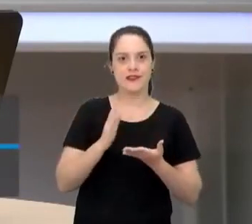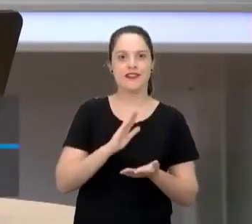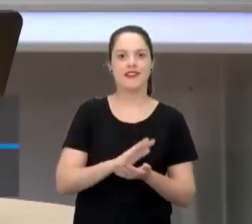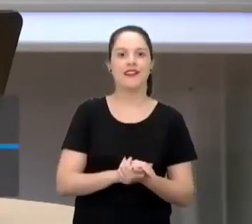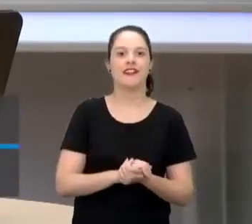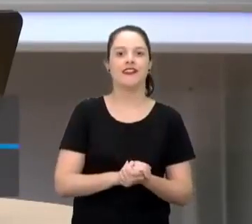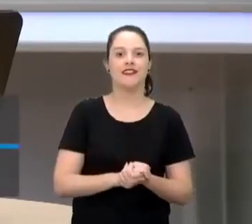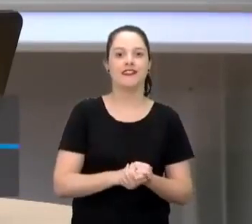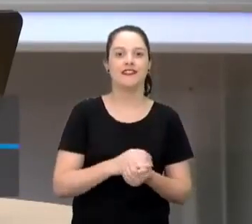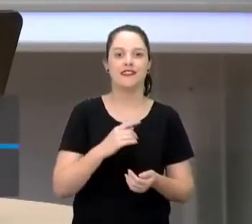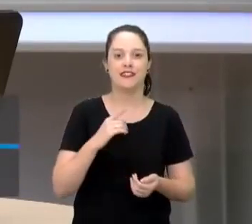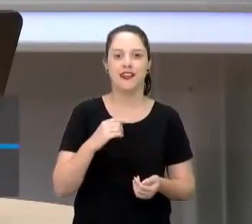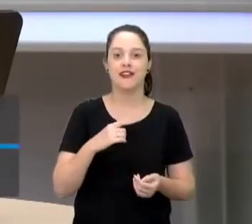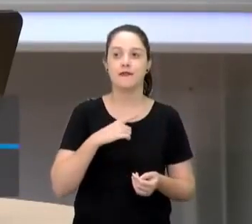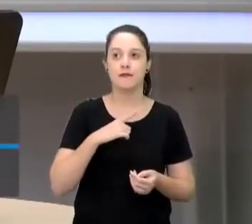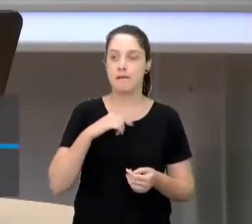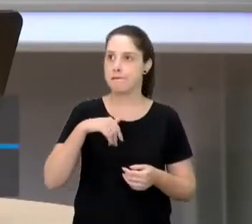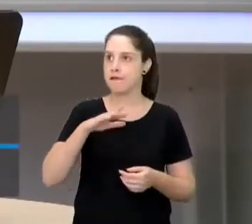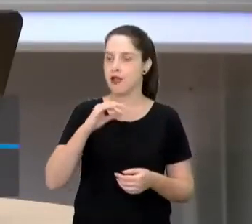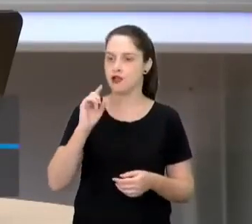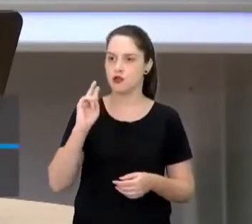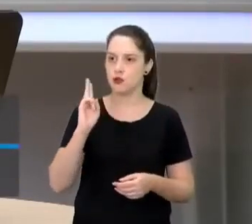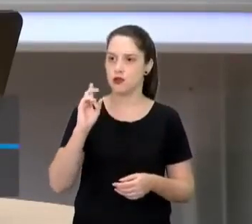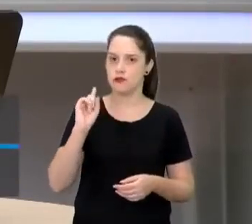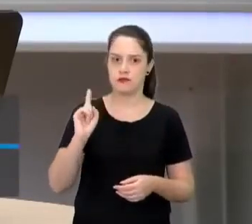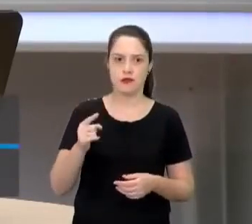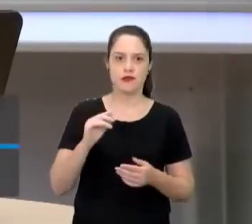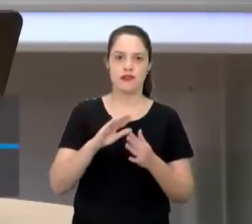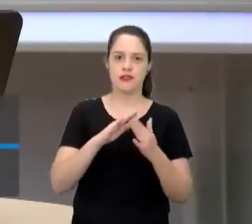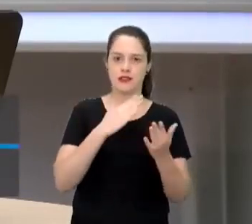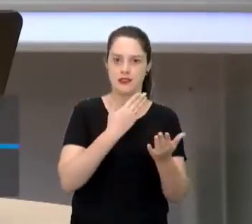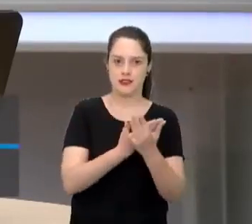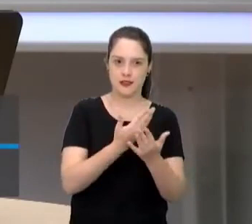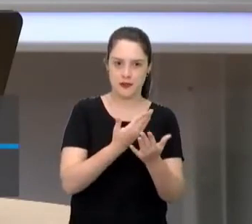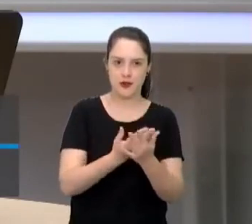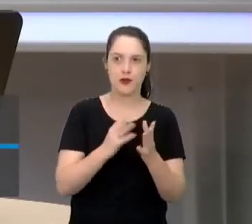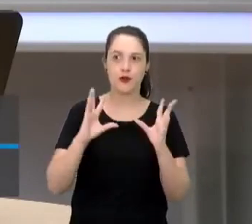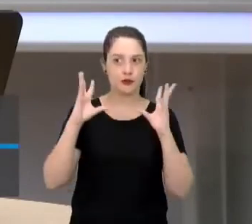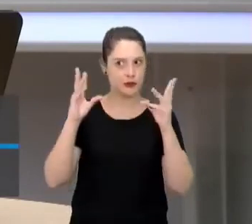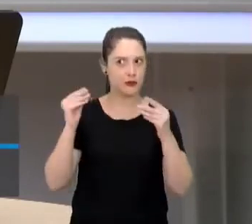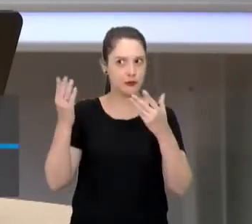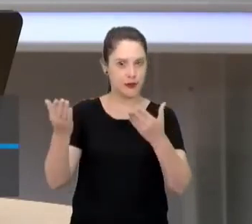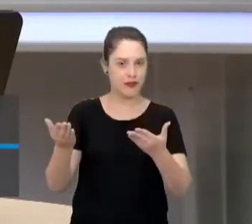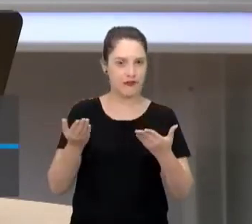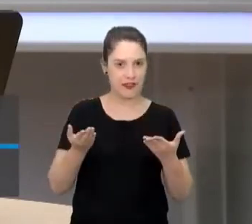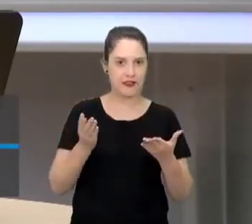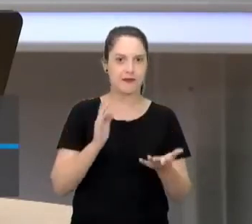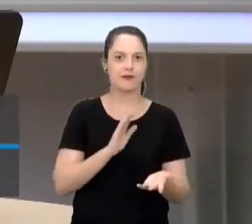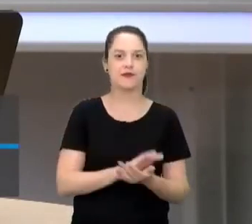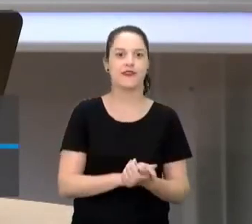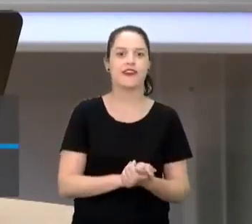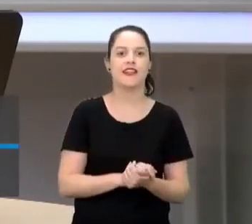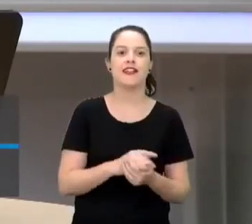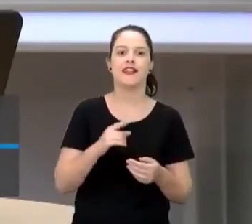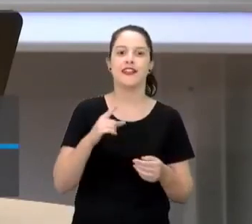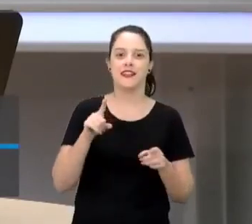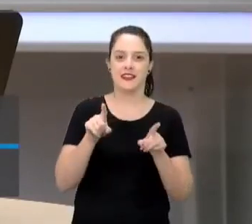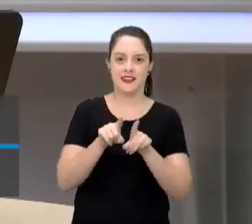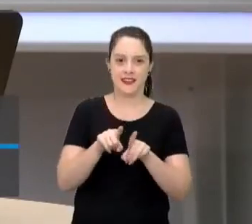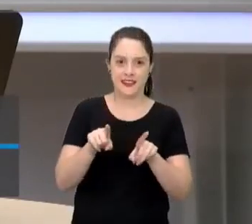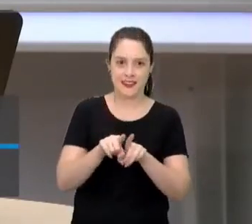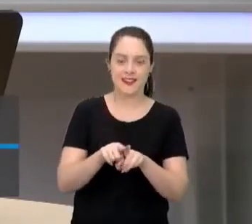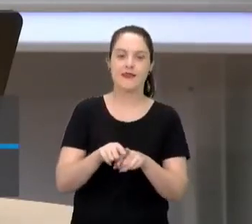esse ano mais de 2.000 escolas que aderiram ao programa também, né? Então sejam todos muito bem-vindos. Eu sou a Gisele Teles,